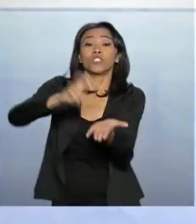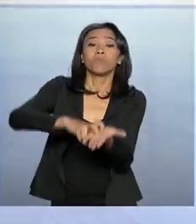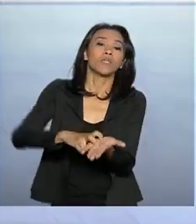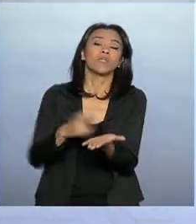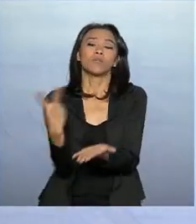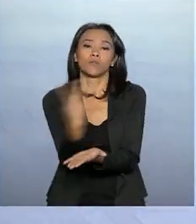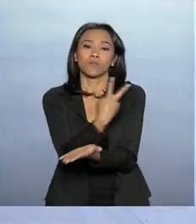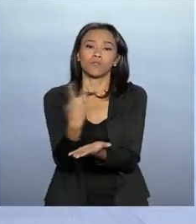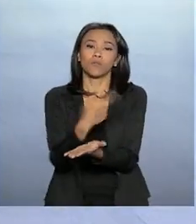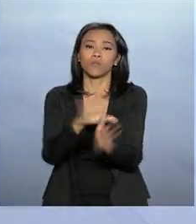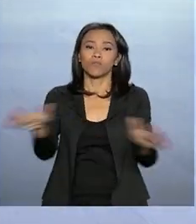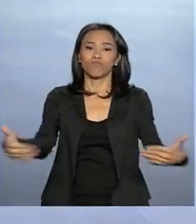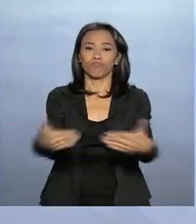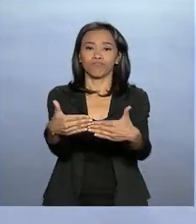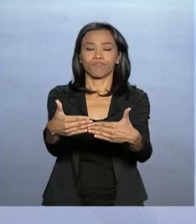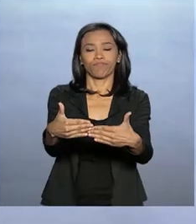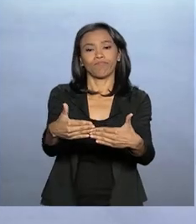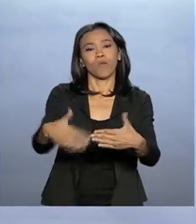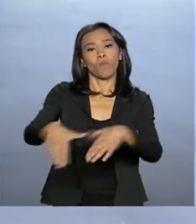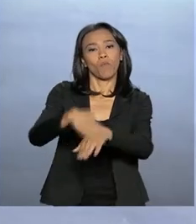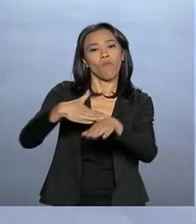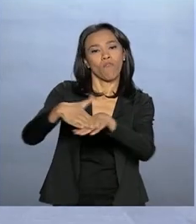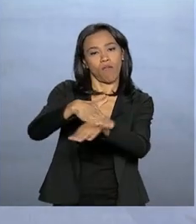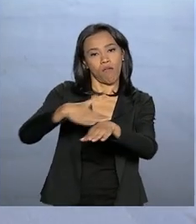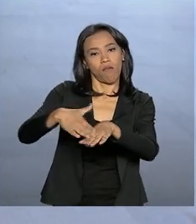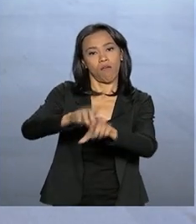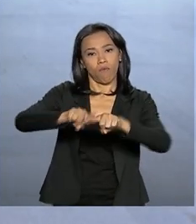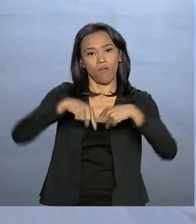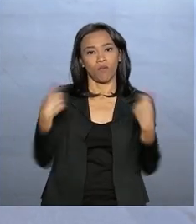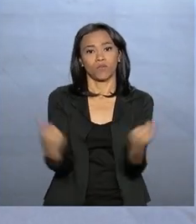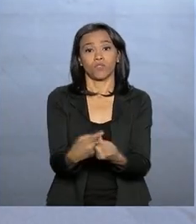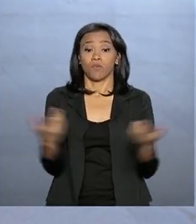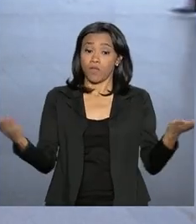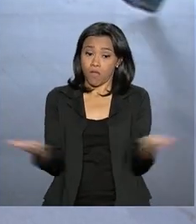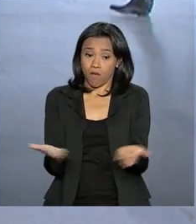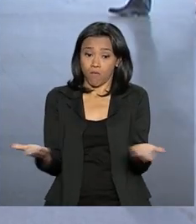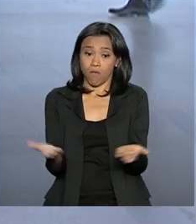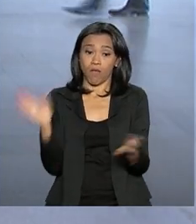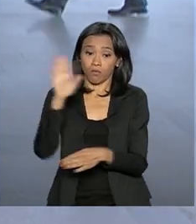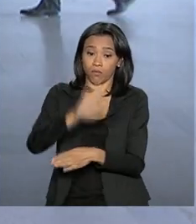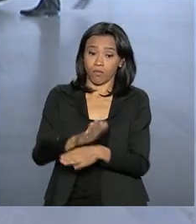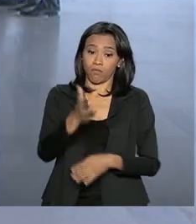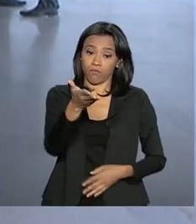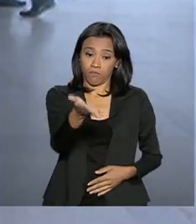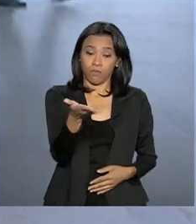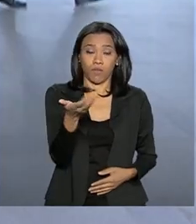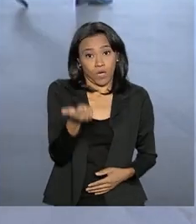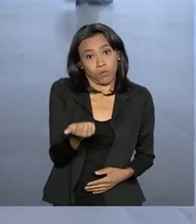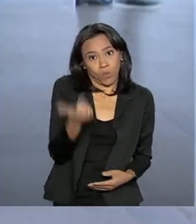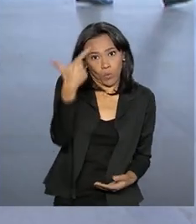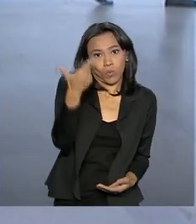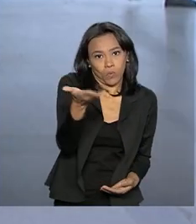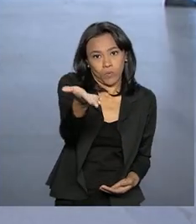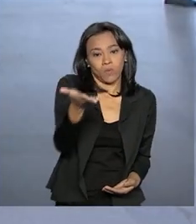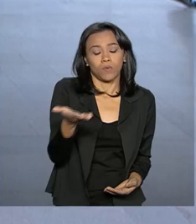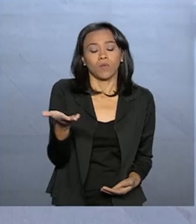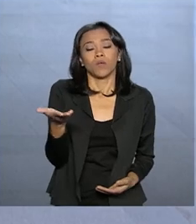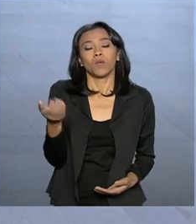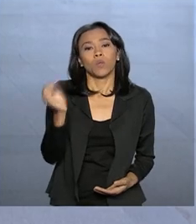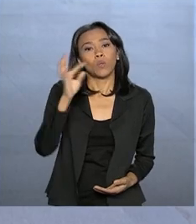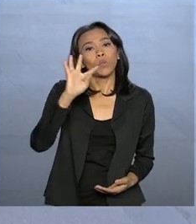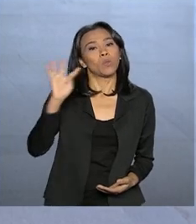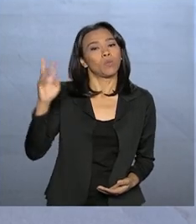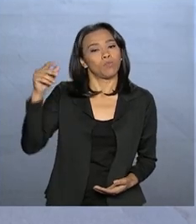uma reunião bilateral e agora, nessa segunda parte dessa visita oficial, o presidente brasileiro,